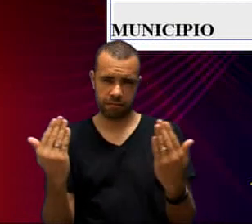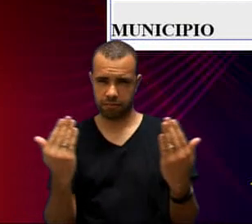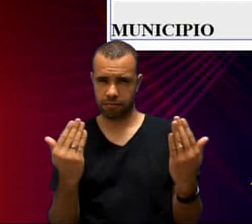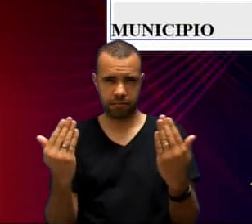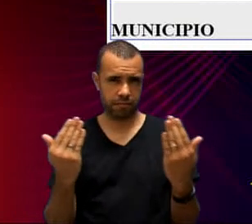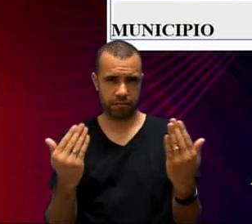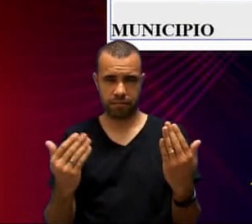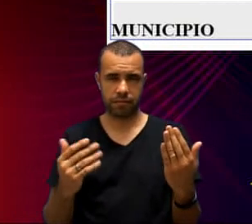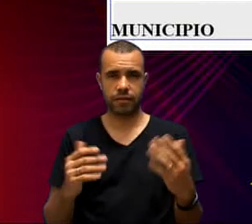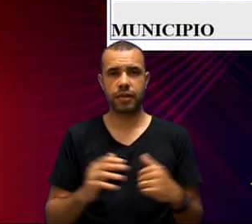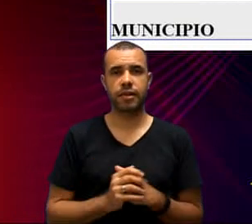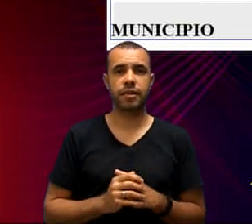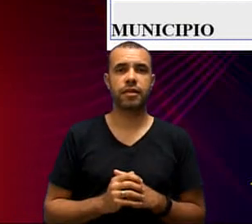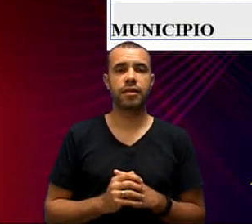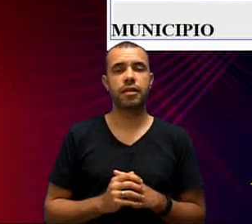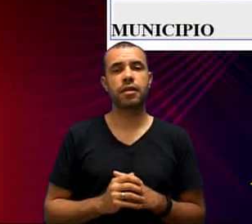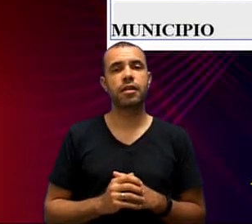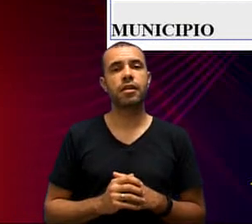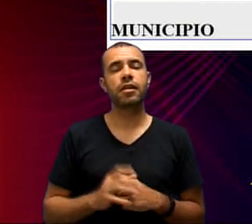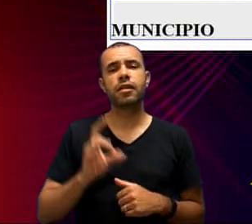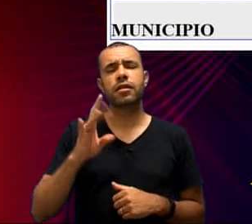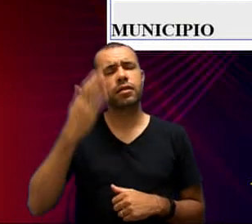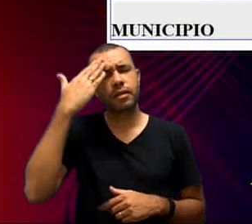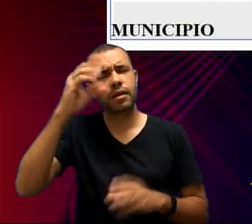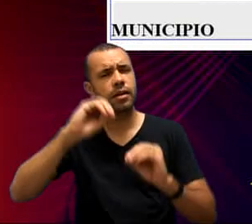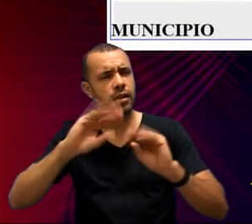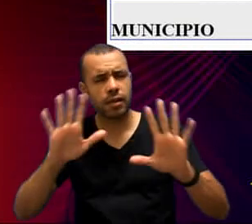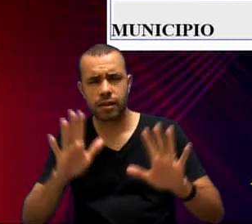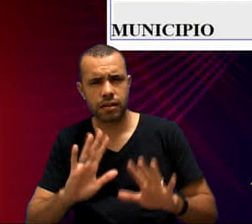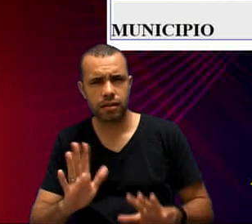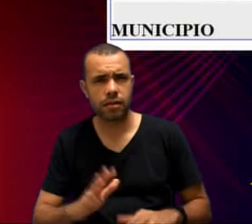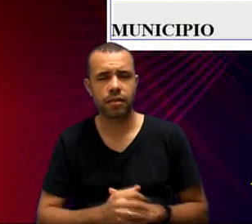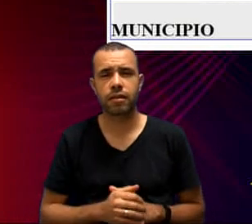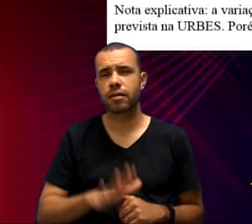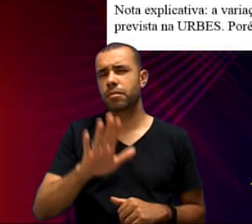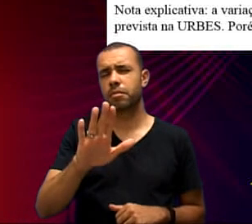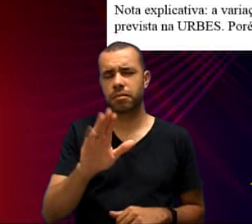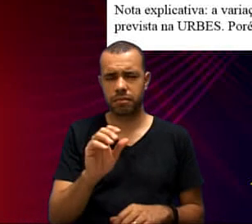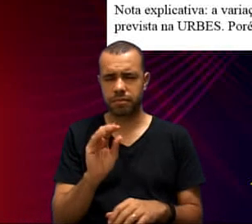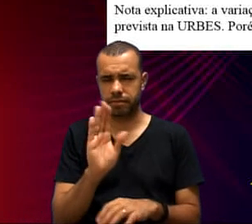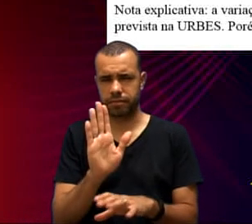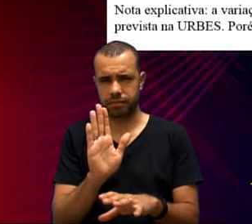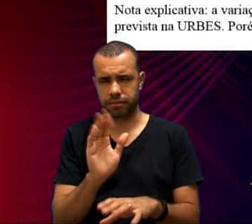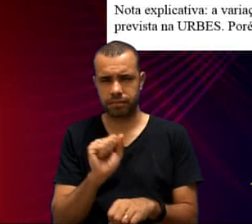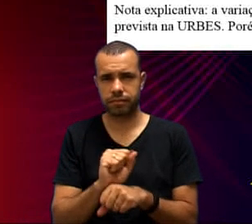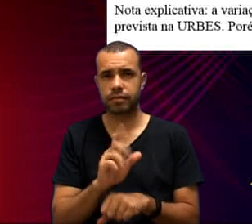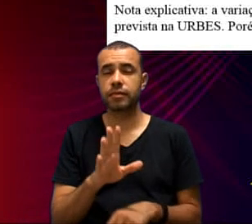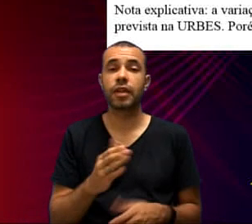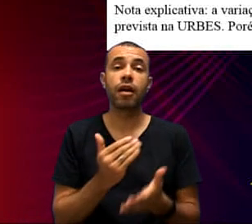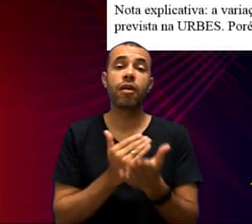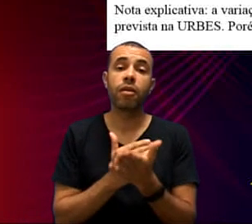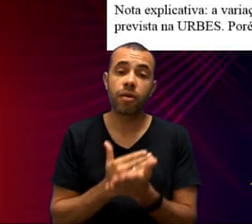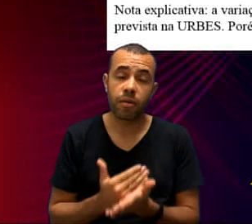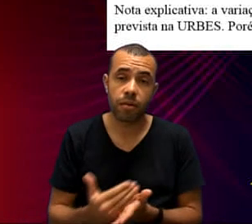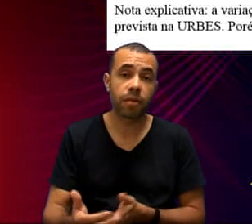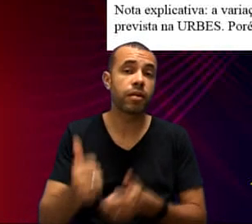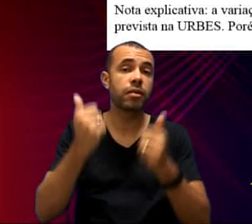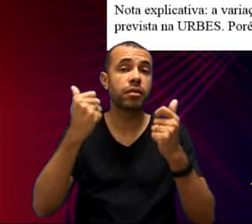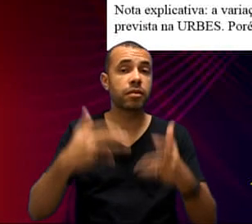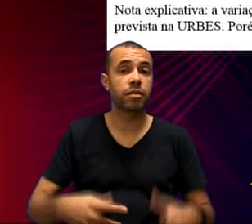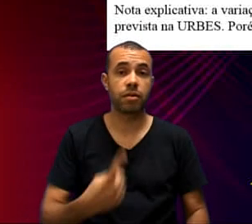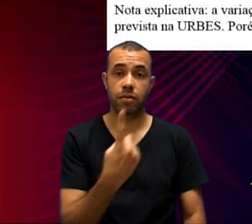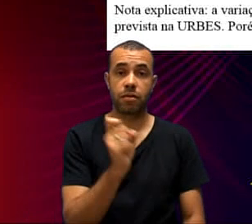menos. Não, só fazer como parâmetro, né? Mas só um pouquinho, secretário. Aqui o senhor começa dizendo que